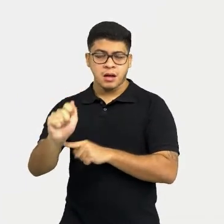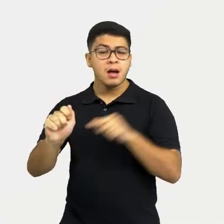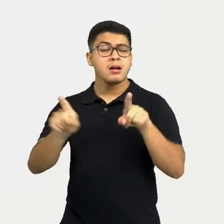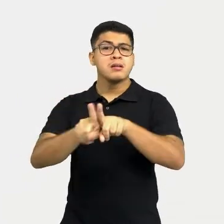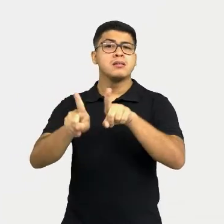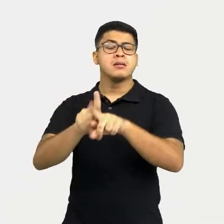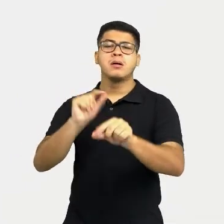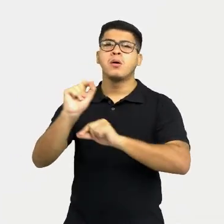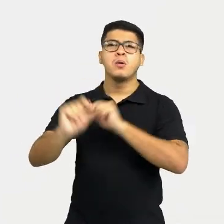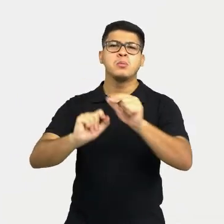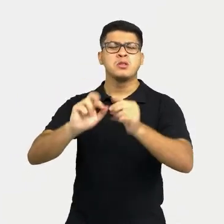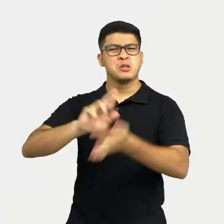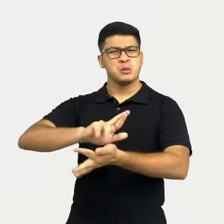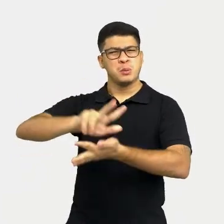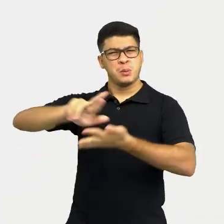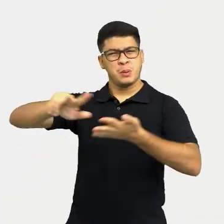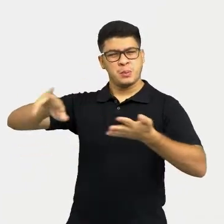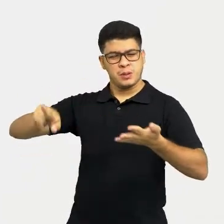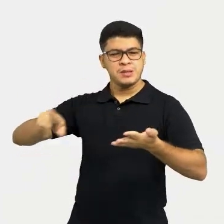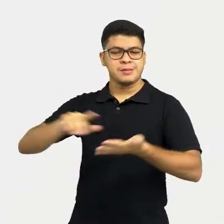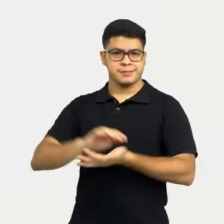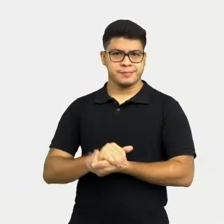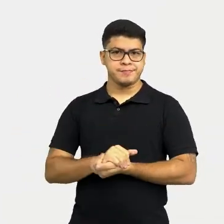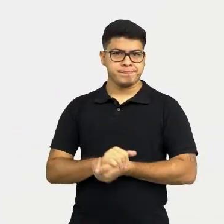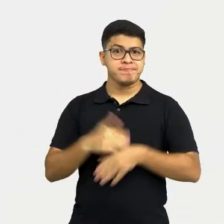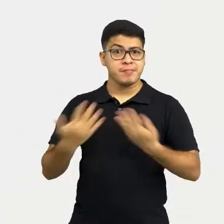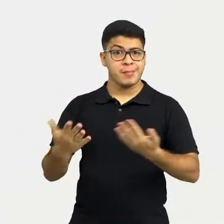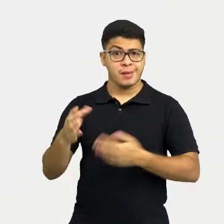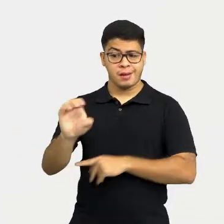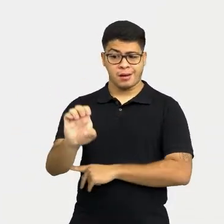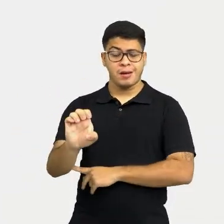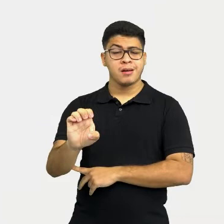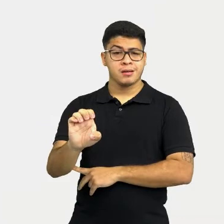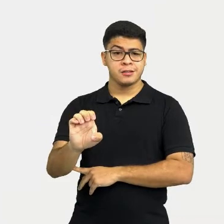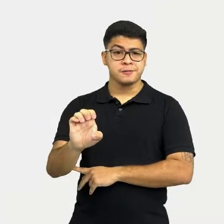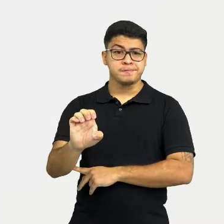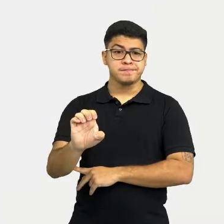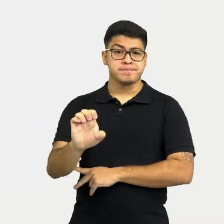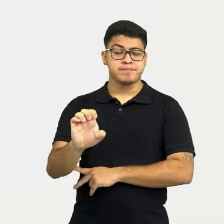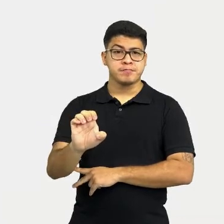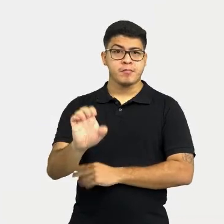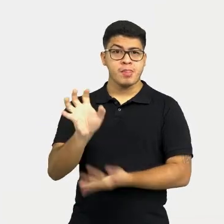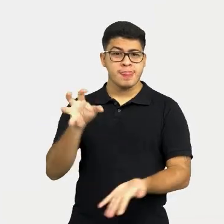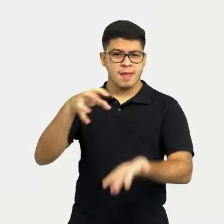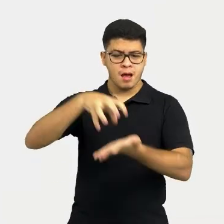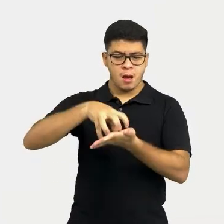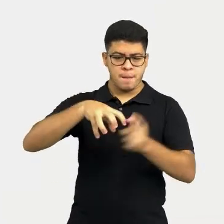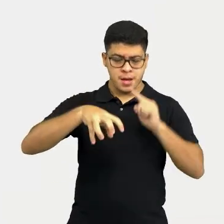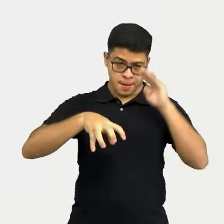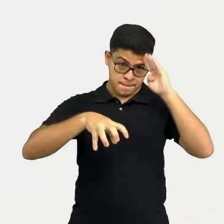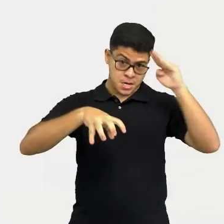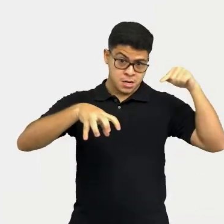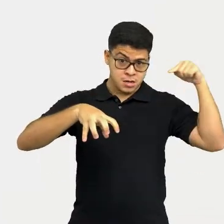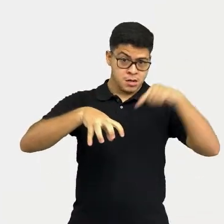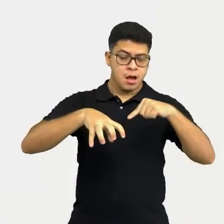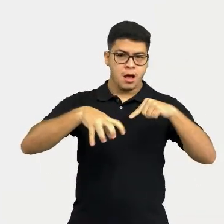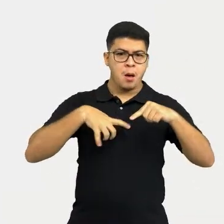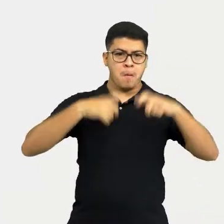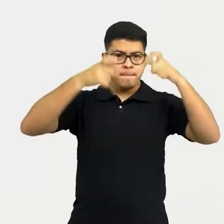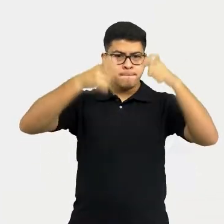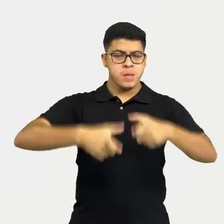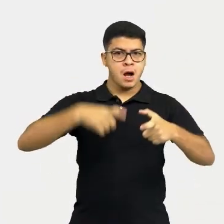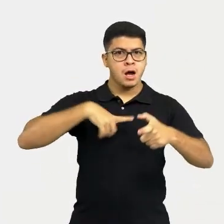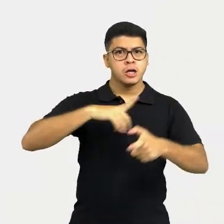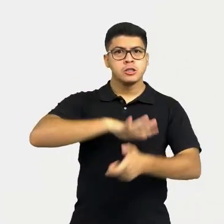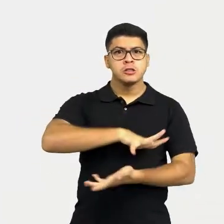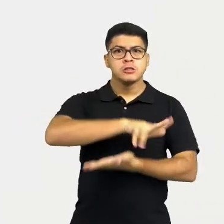distantes de onde elas existem, é uma característica. E a letra E, as sedes geralmente em cidades